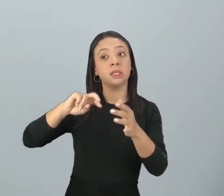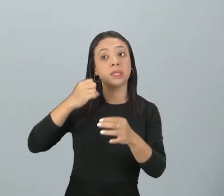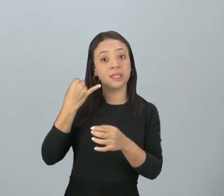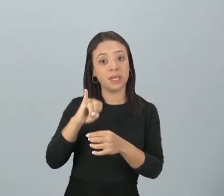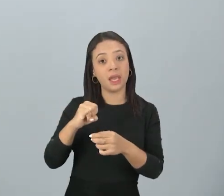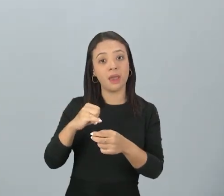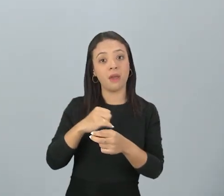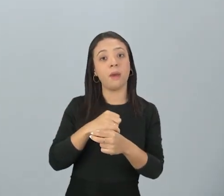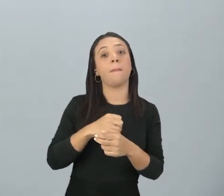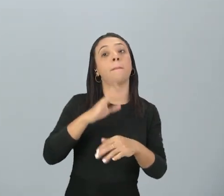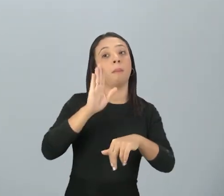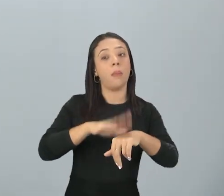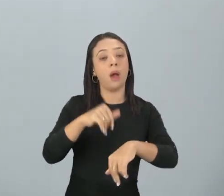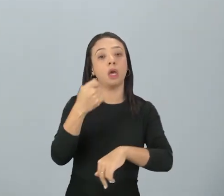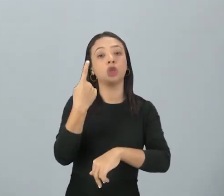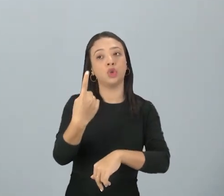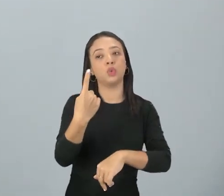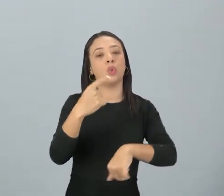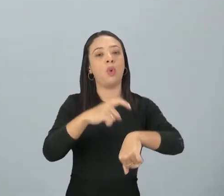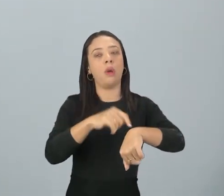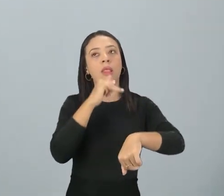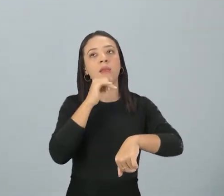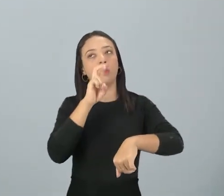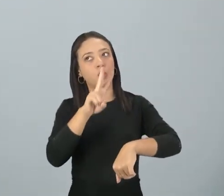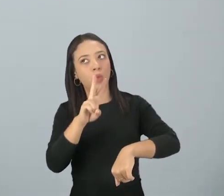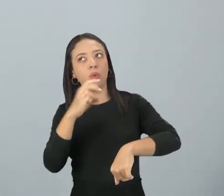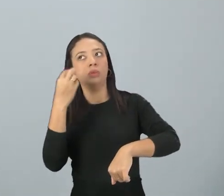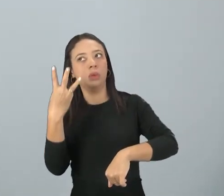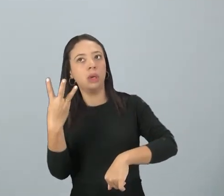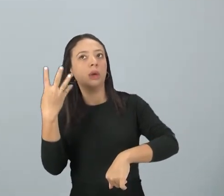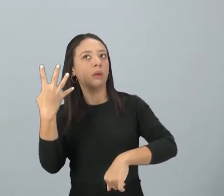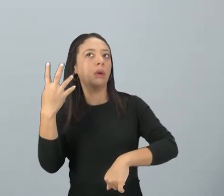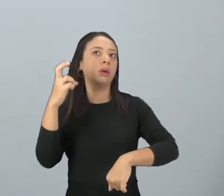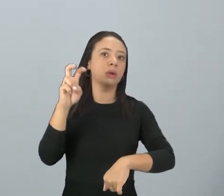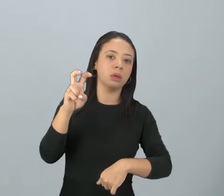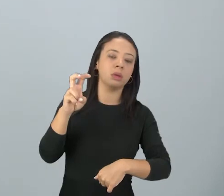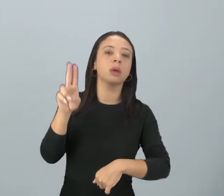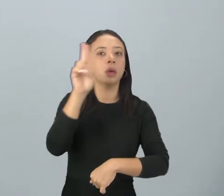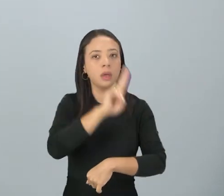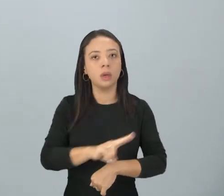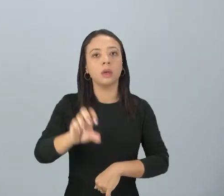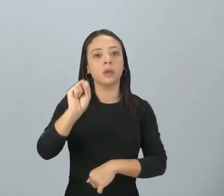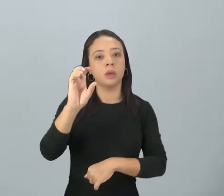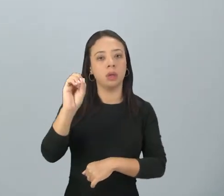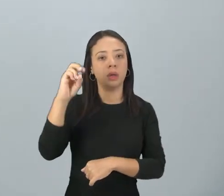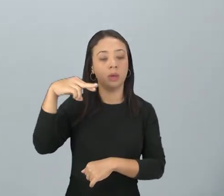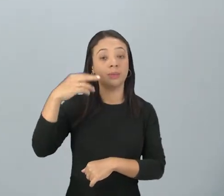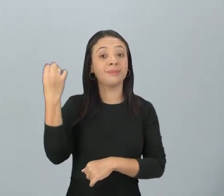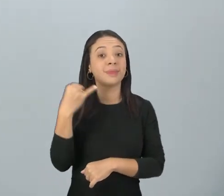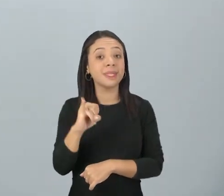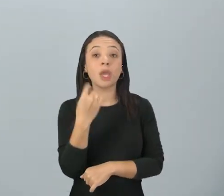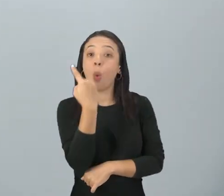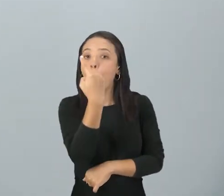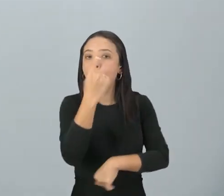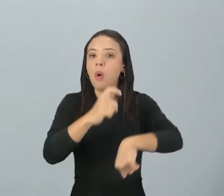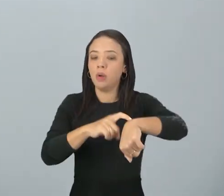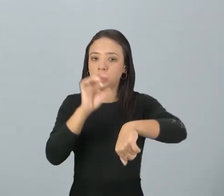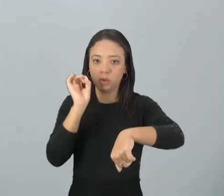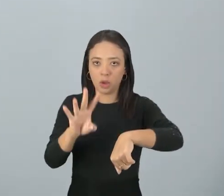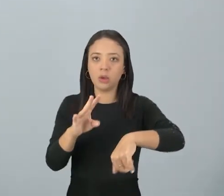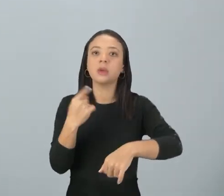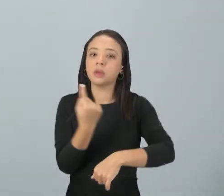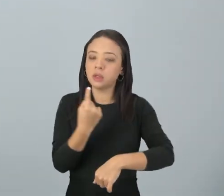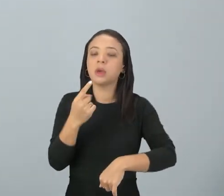Se for mais de uma hora, ou seja, 2, 3, 4, 5, 6, eu utilizo o som. Se for uma hora, né, que é